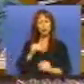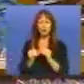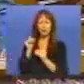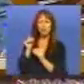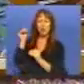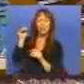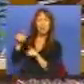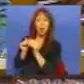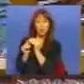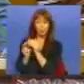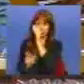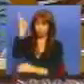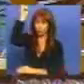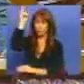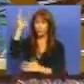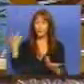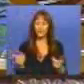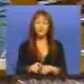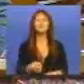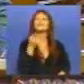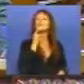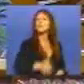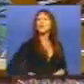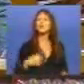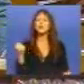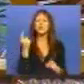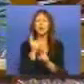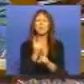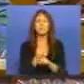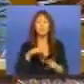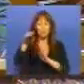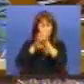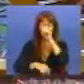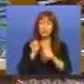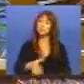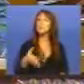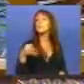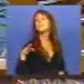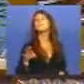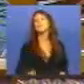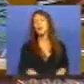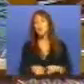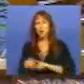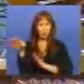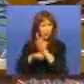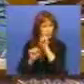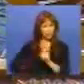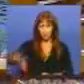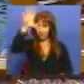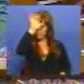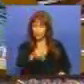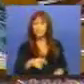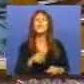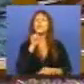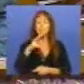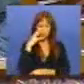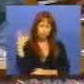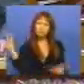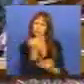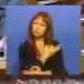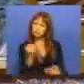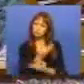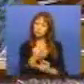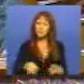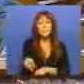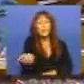a crescer e a crescer muito. Voltando outra vez ao programa do Partido Socialista e ao programa do Governo, podemos verificar